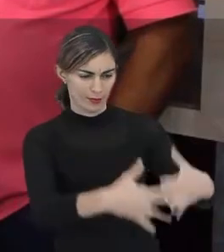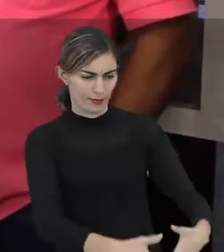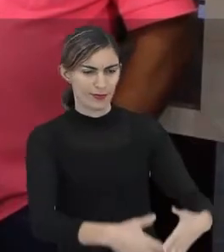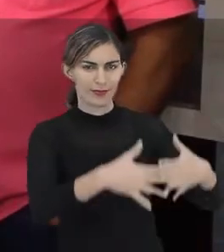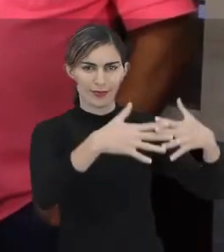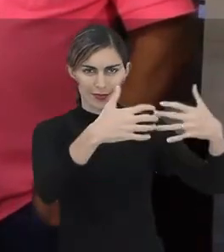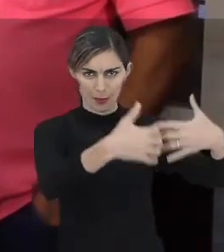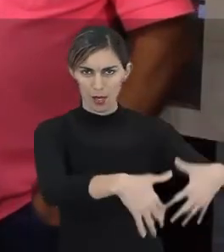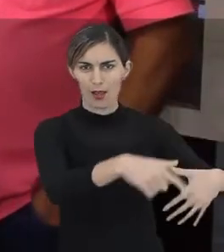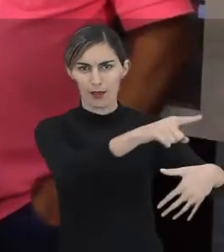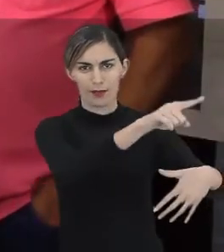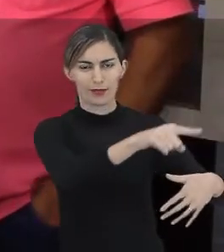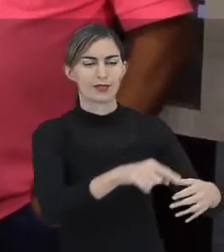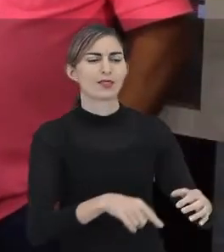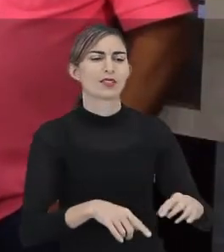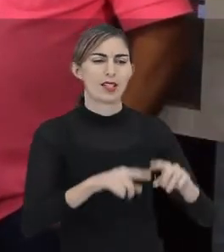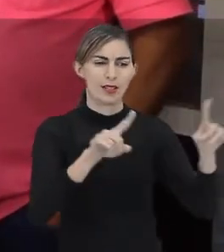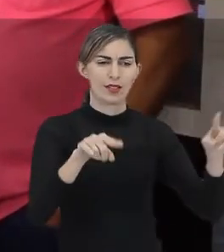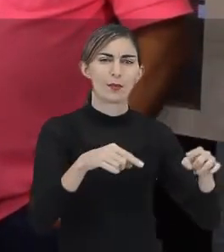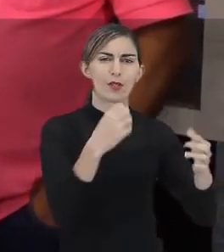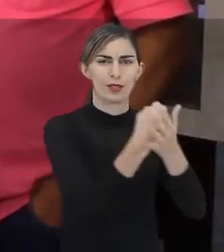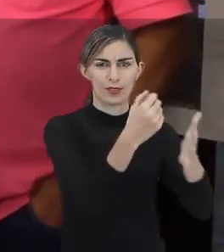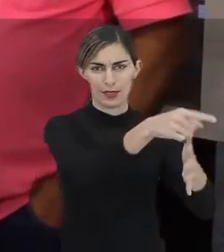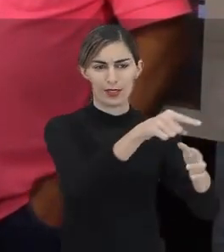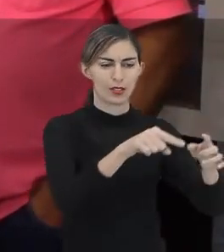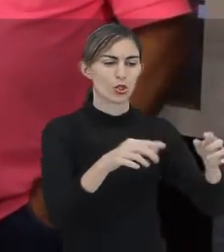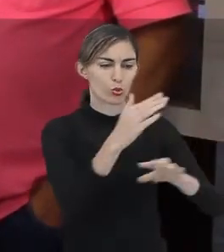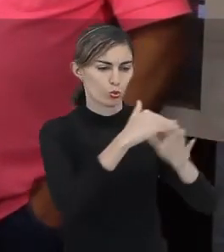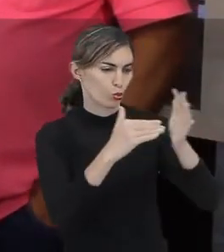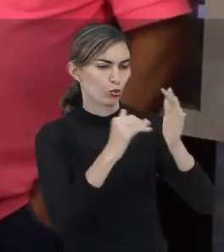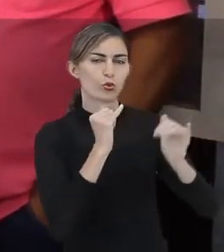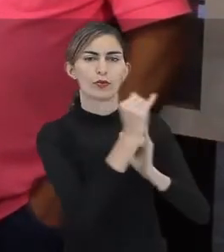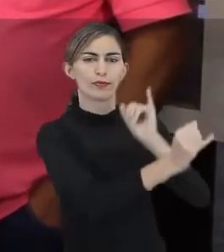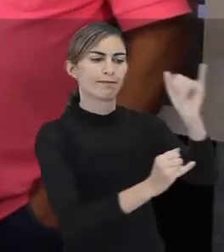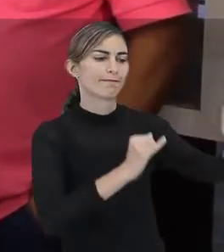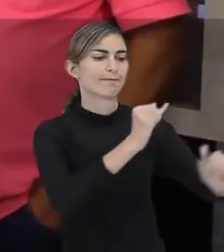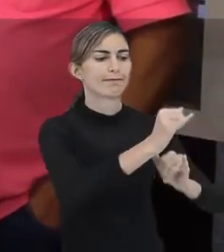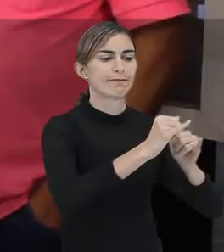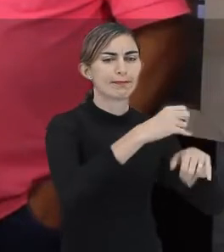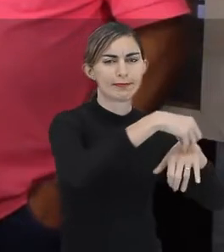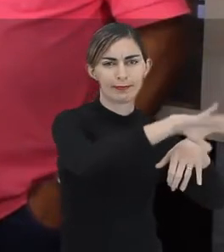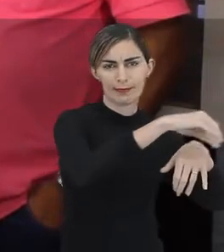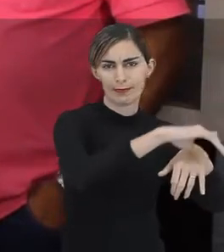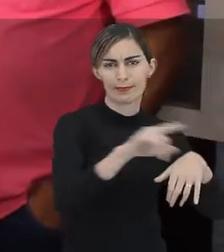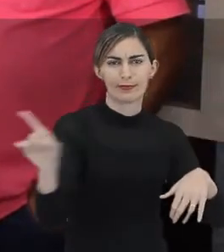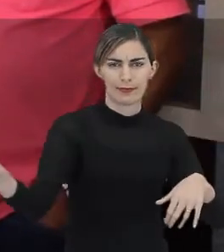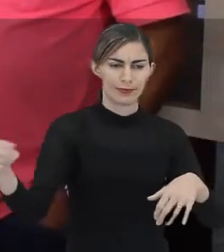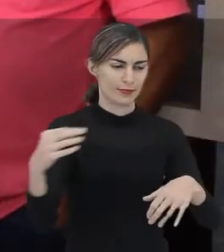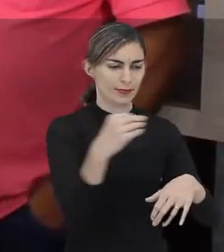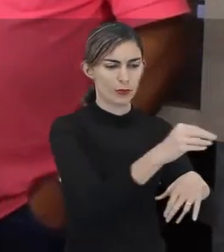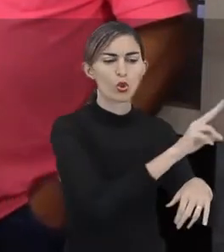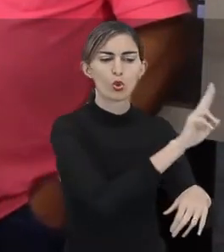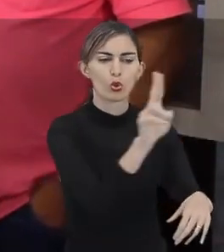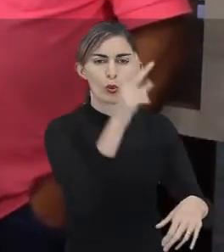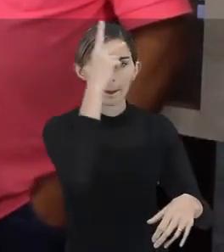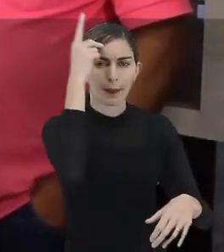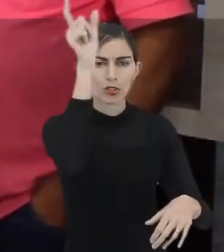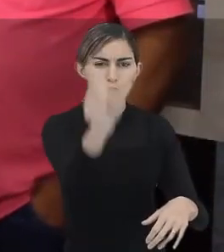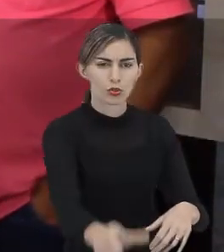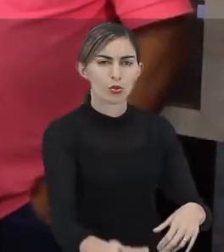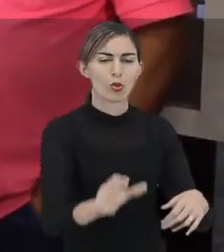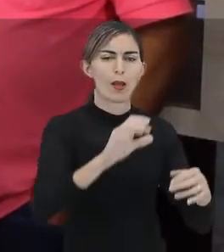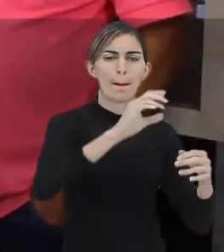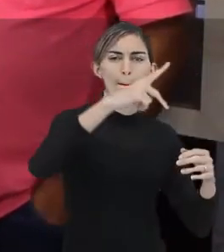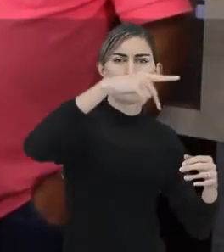feito esse corte e é liberado uma etiqueta dessa máquina com todas as informações saídas daqui. Então ele vai ter o nome do cliente